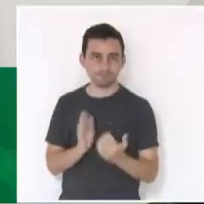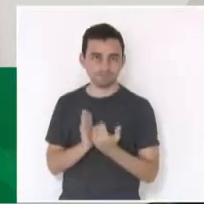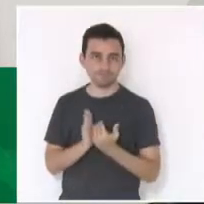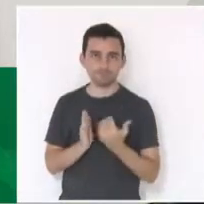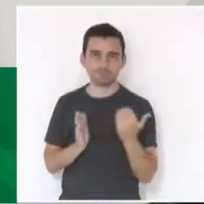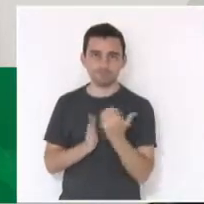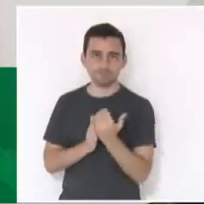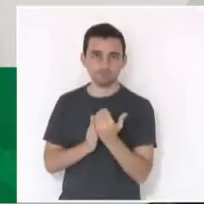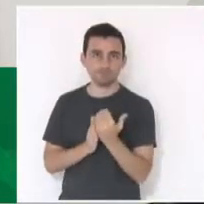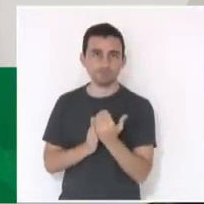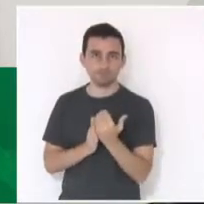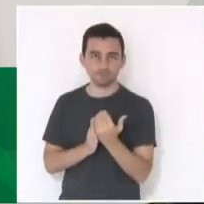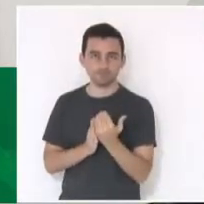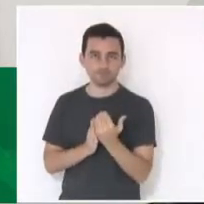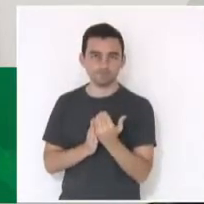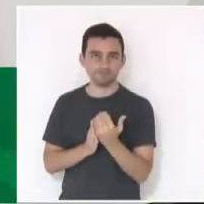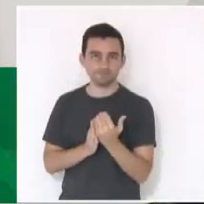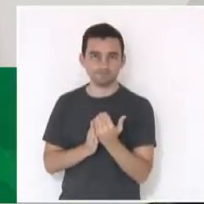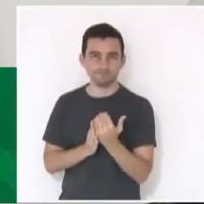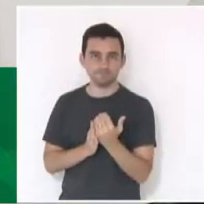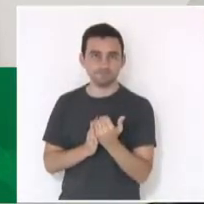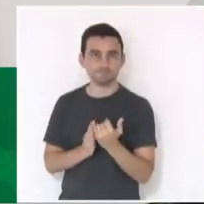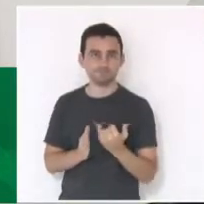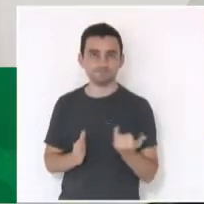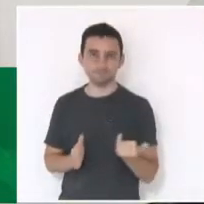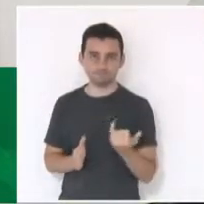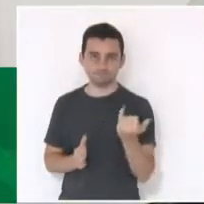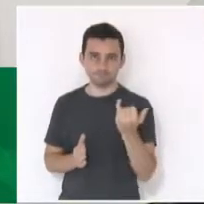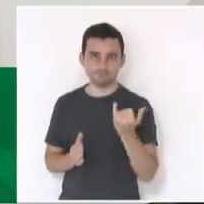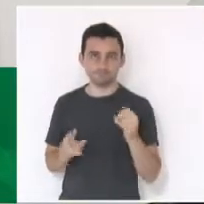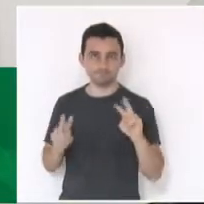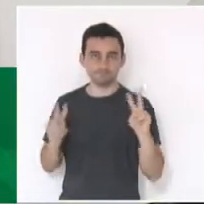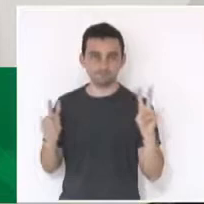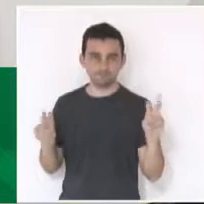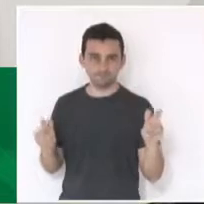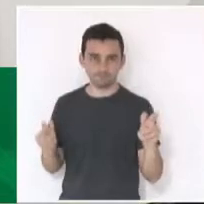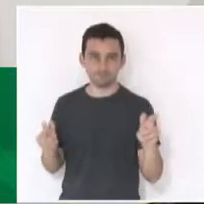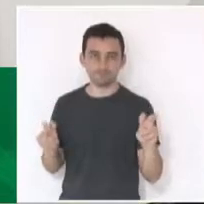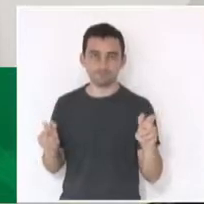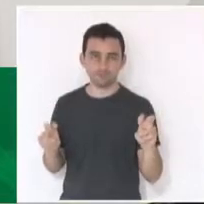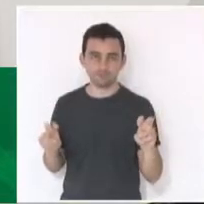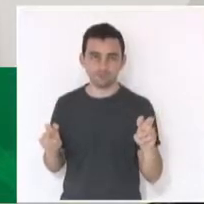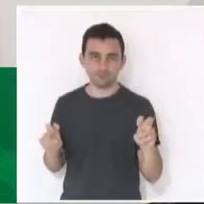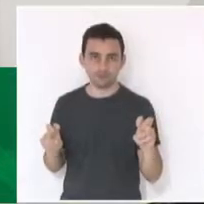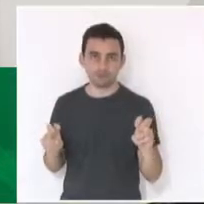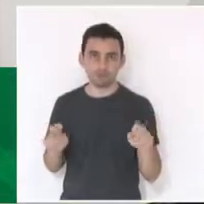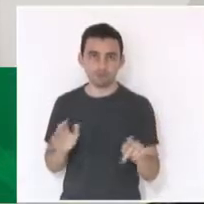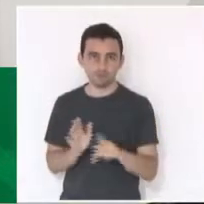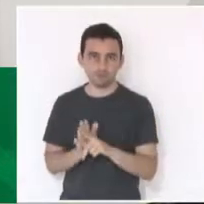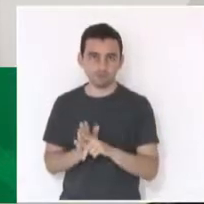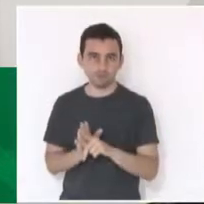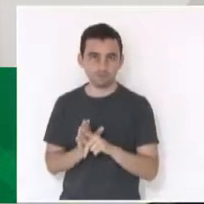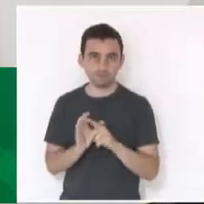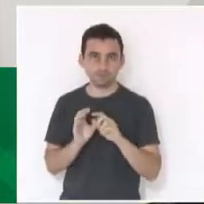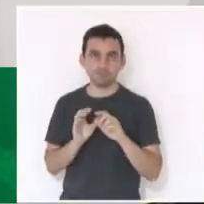importante debate que a conferência nacional